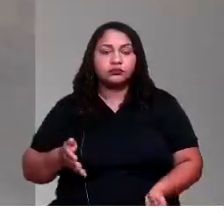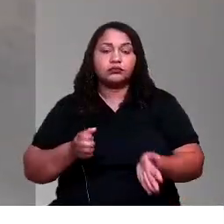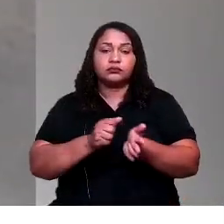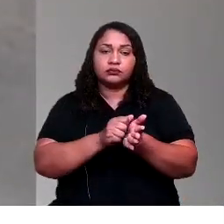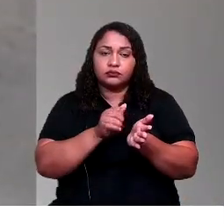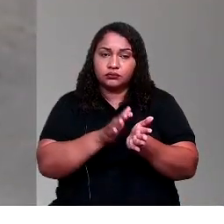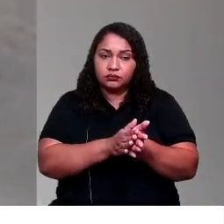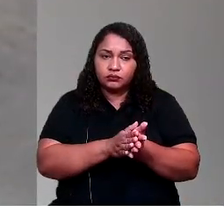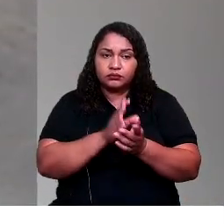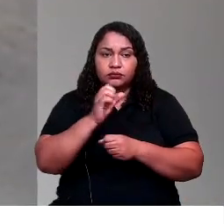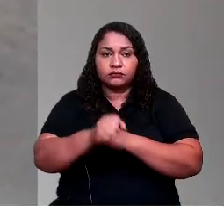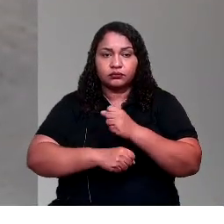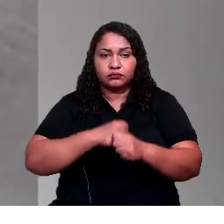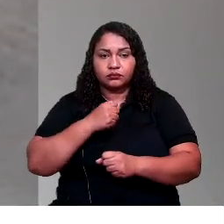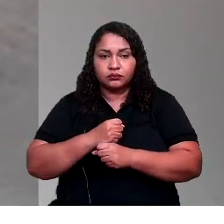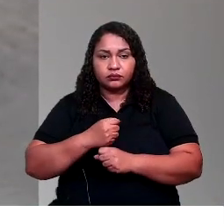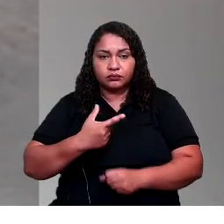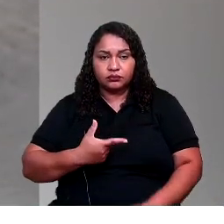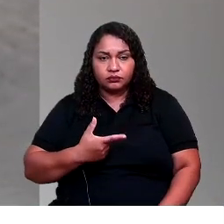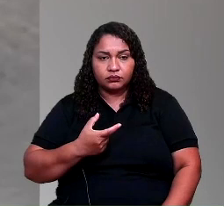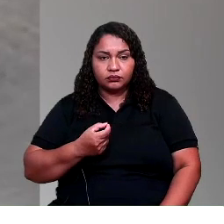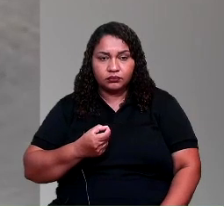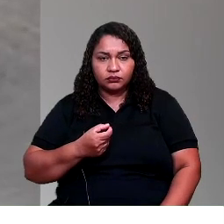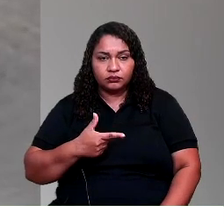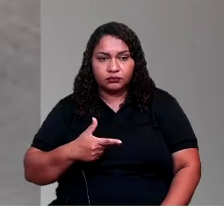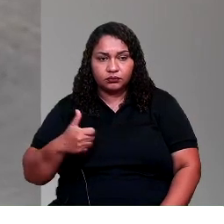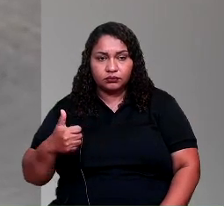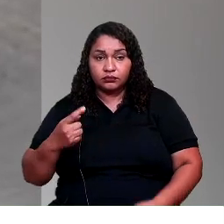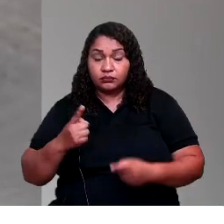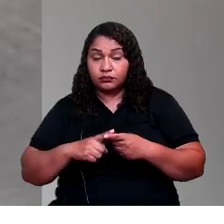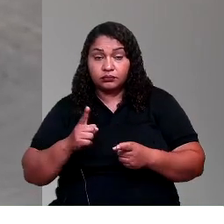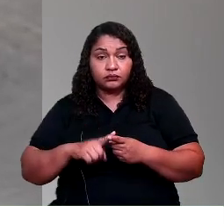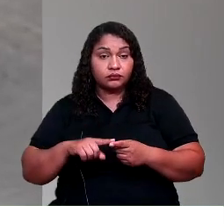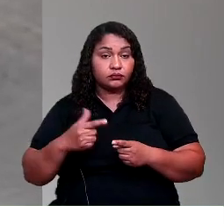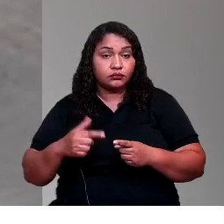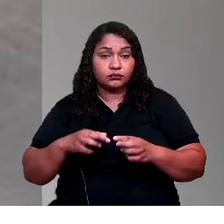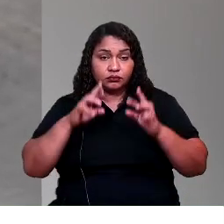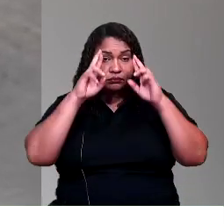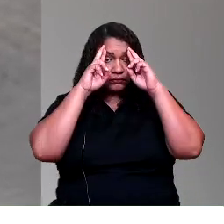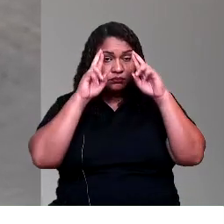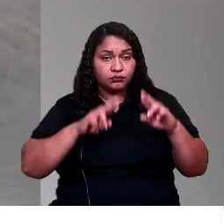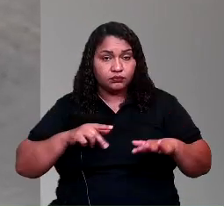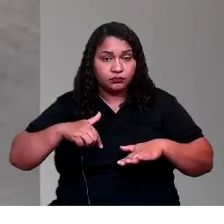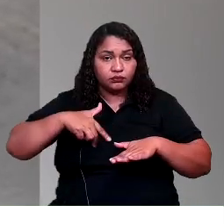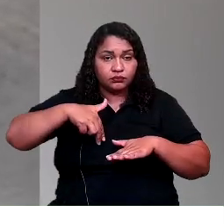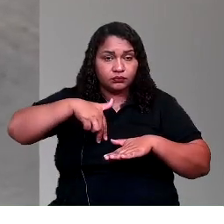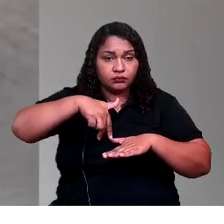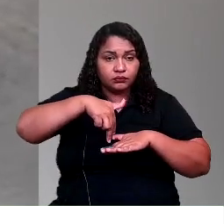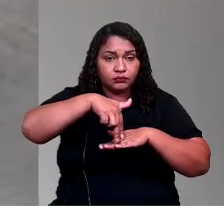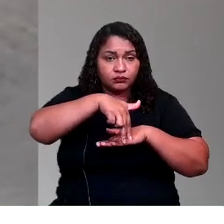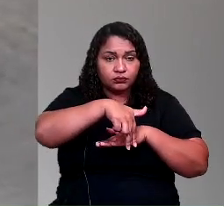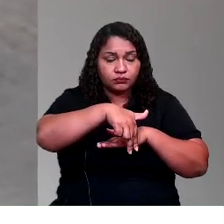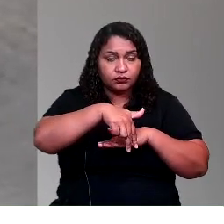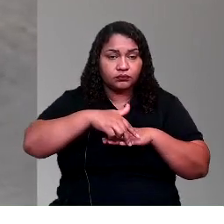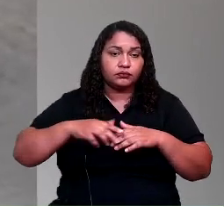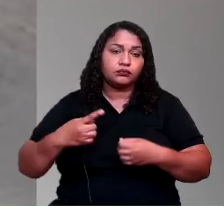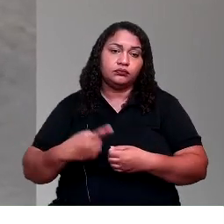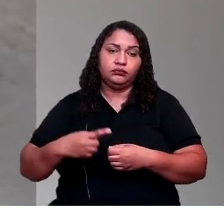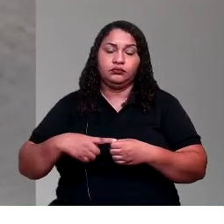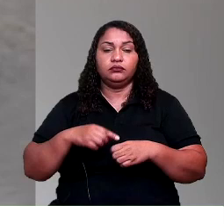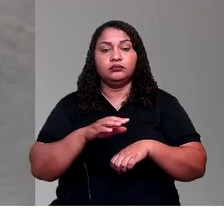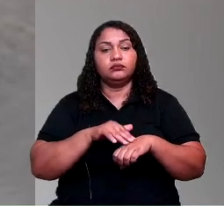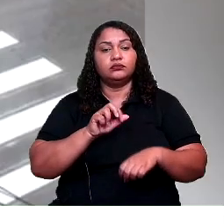foram montadas neste ano de 2002 um porque não respeitaram as faixas de Pedestre pela cidade